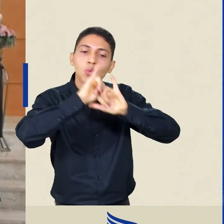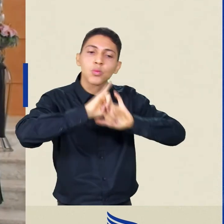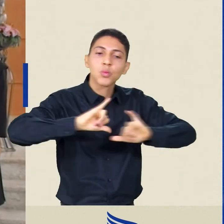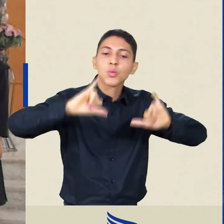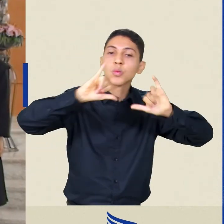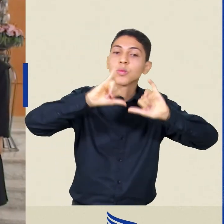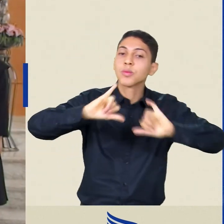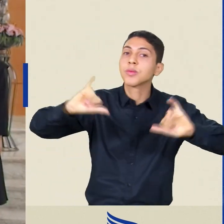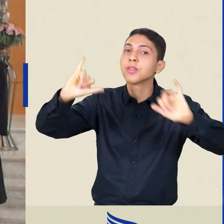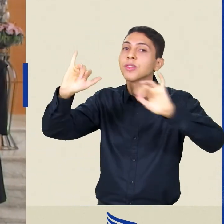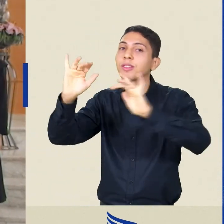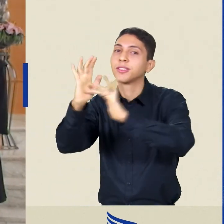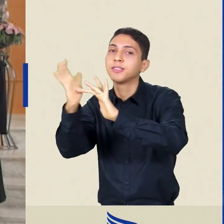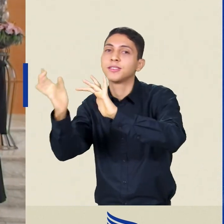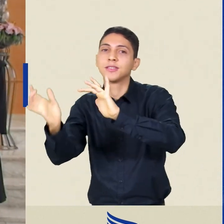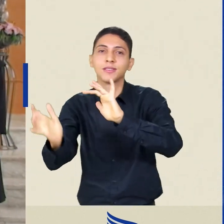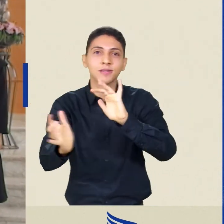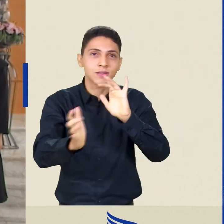Aclamai a Cristo, Mestre